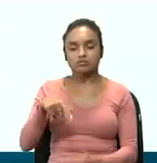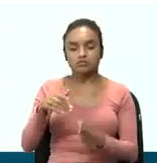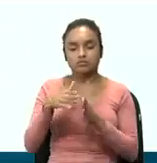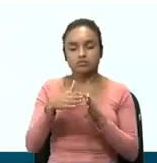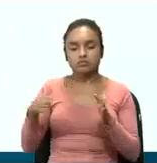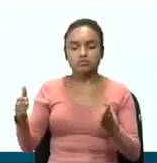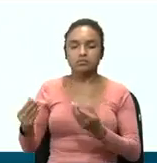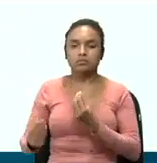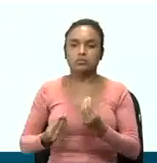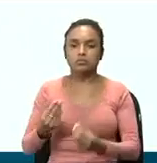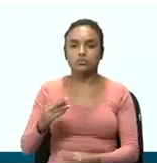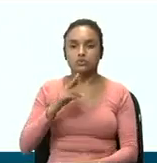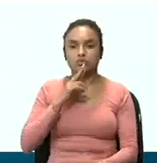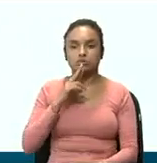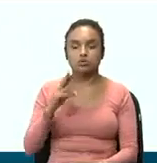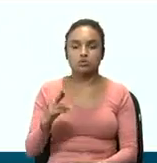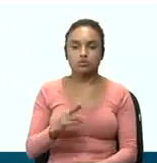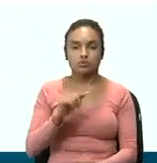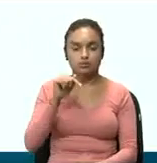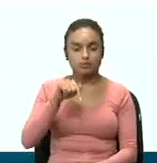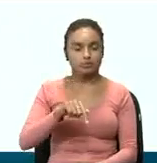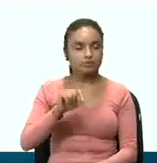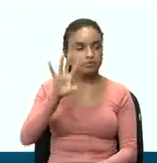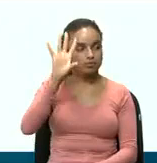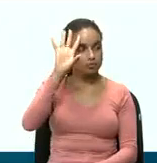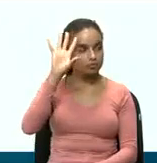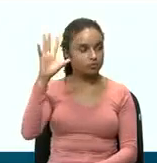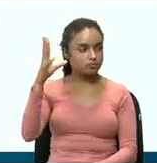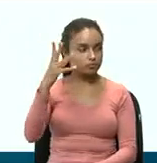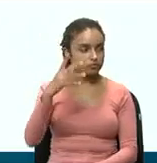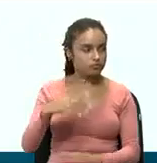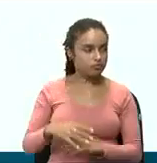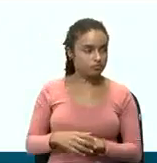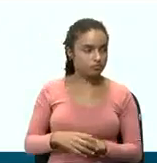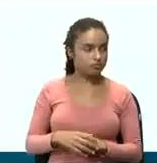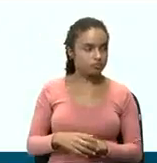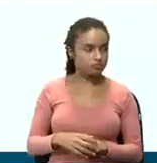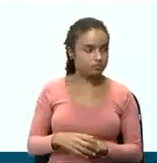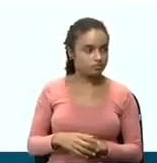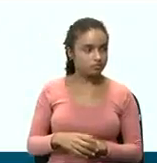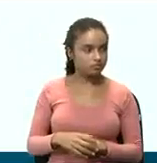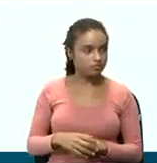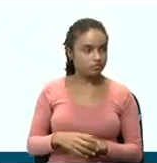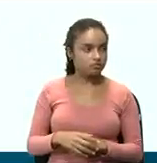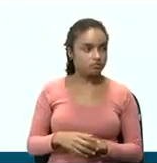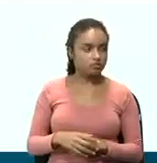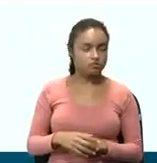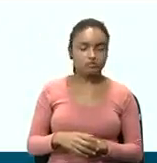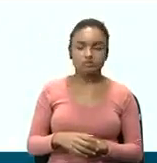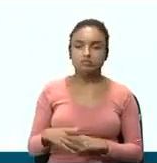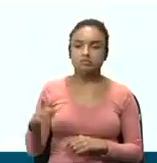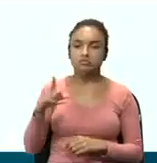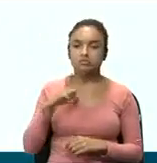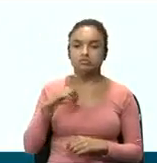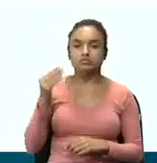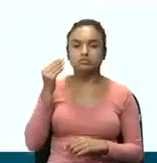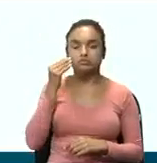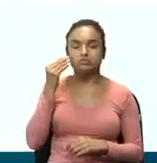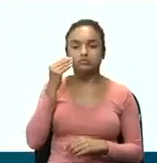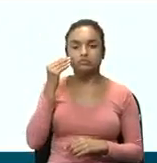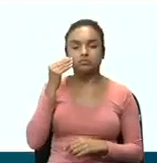resolver essa situação. Nós temos, então, um teste, que é o teste para a série